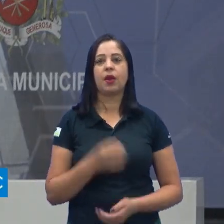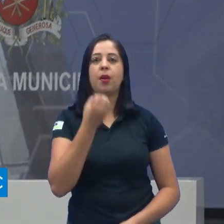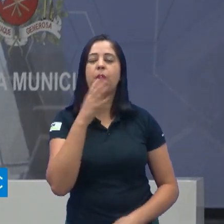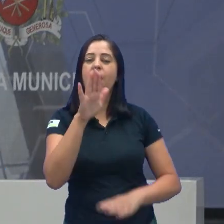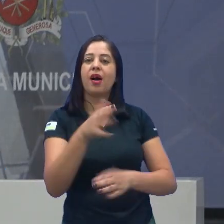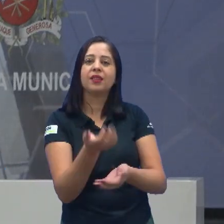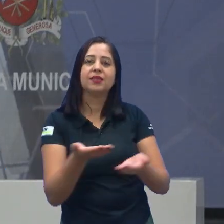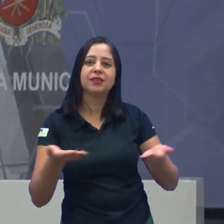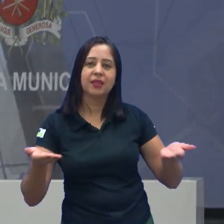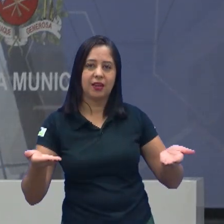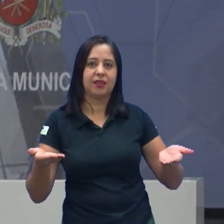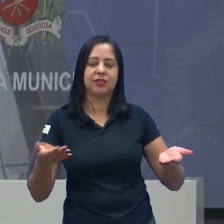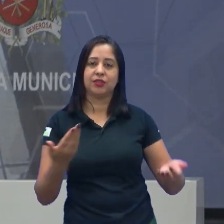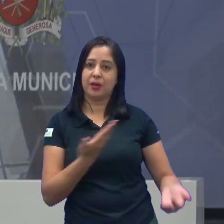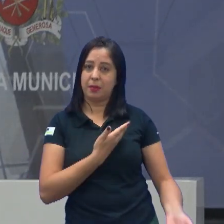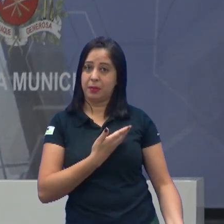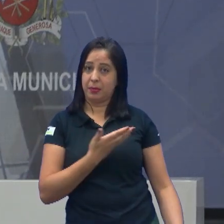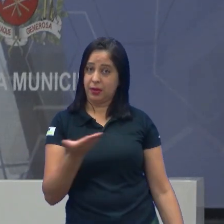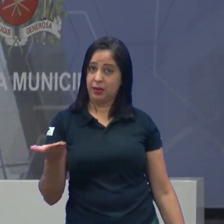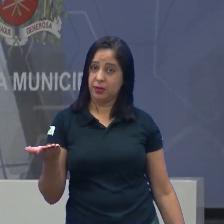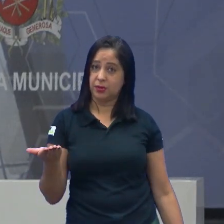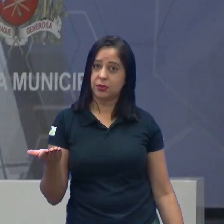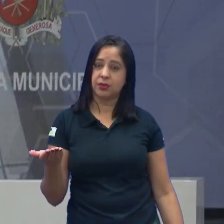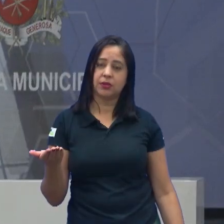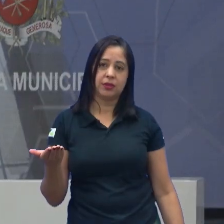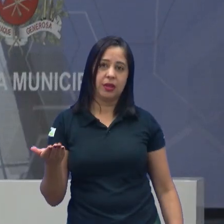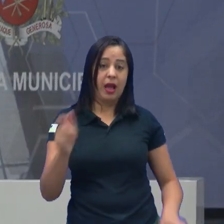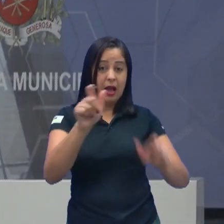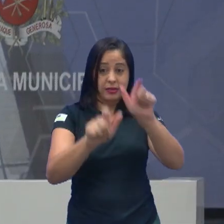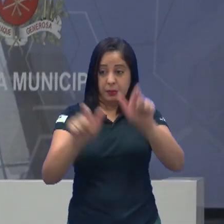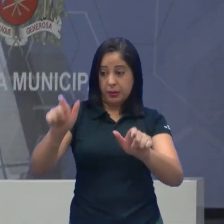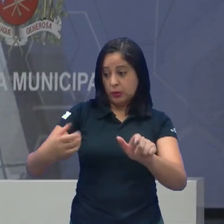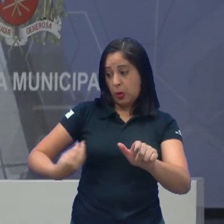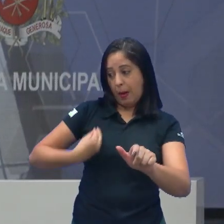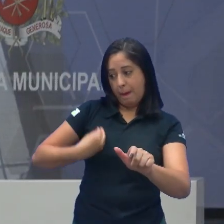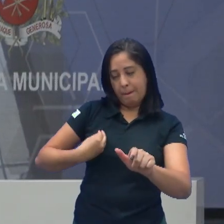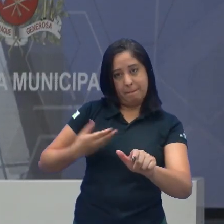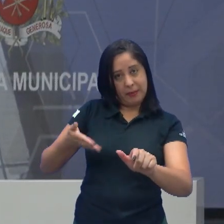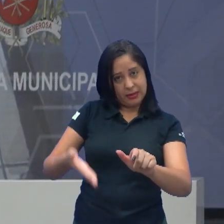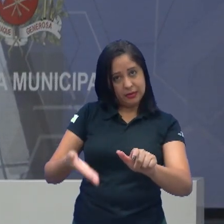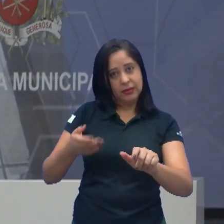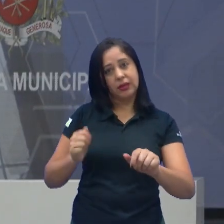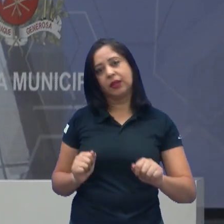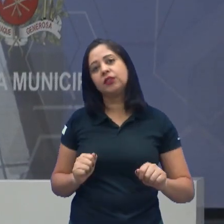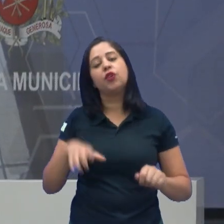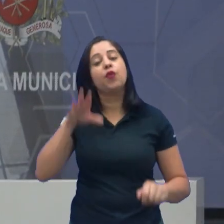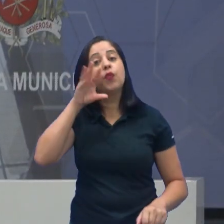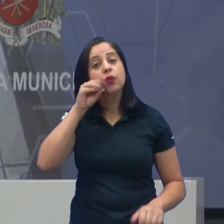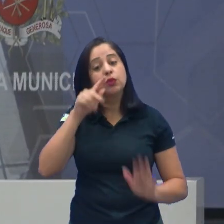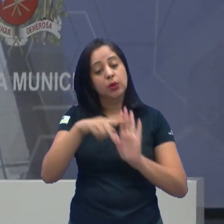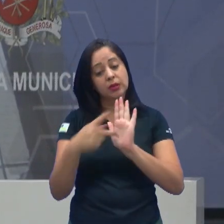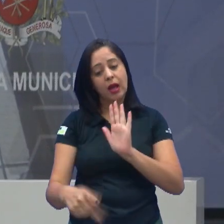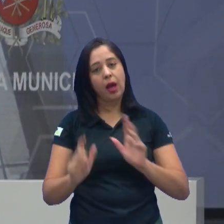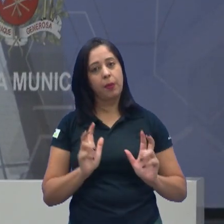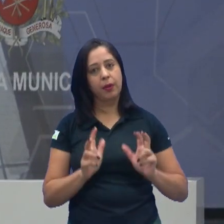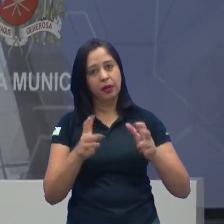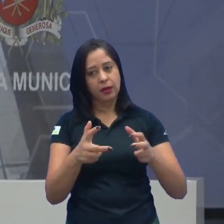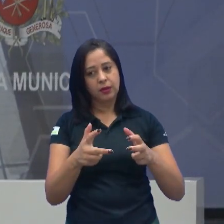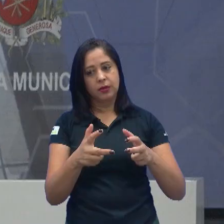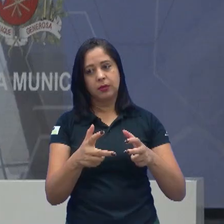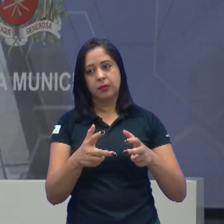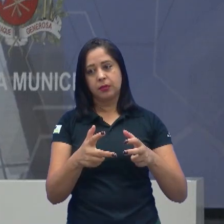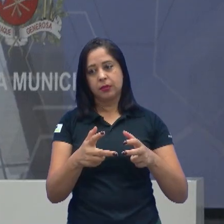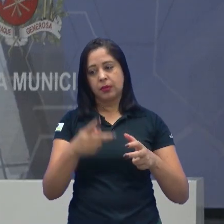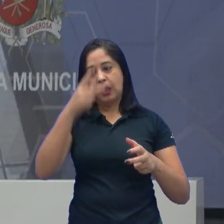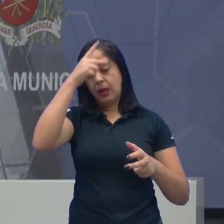presidente, colegas vereadores, todos presentes aqui no plenário, funcionários da casa e aqueles que nos assistem pela